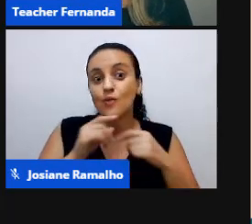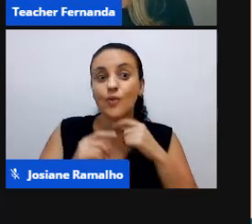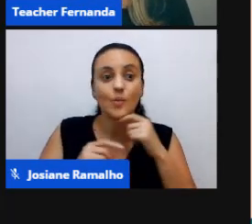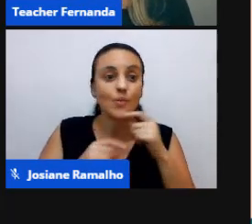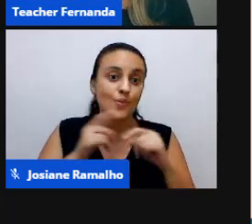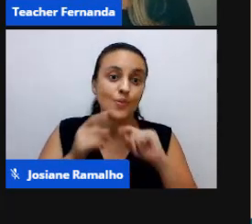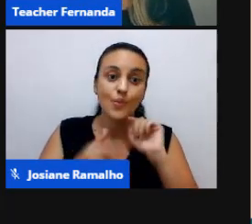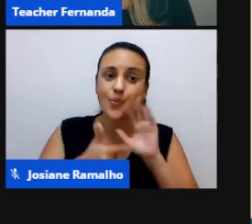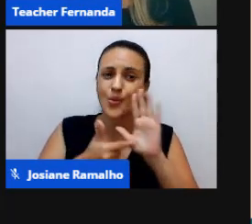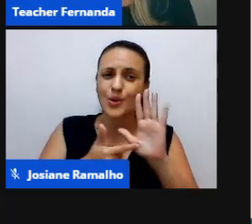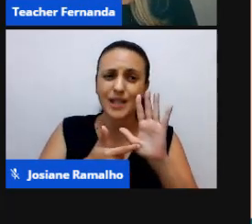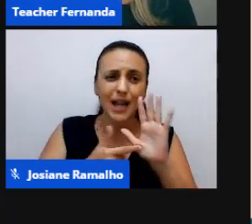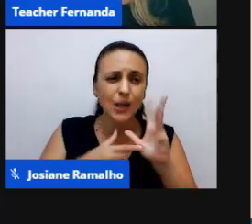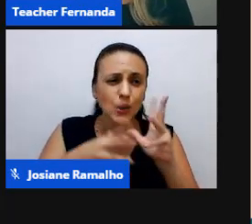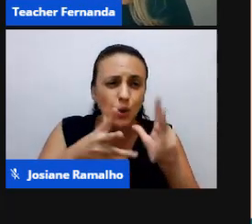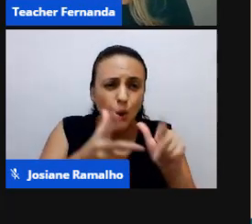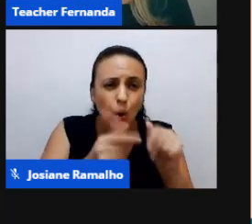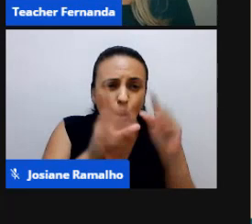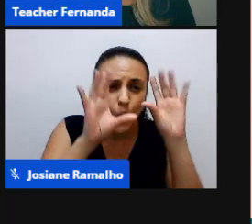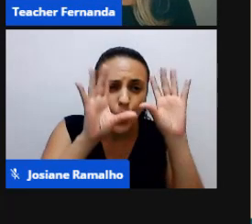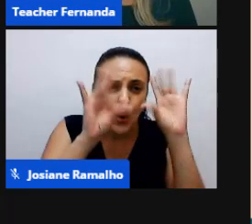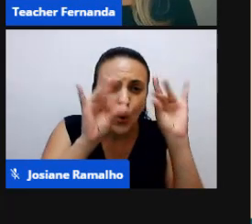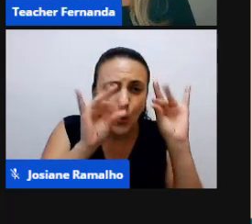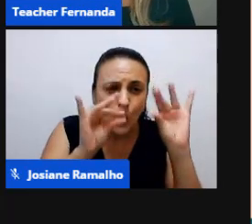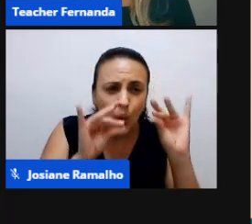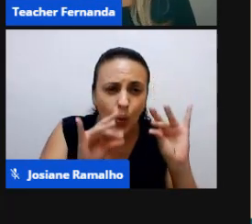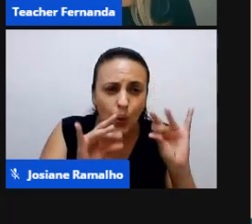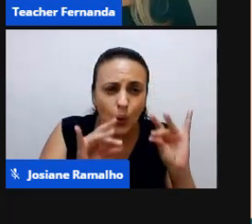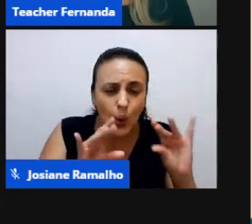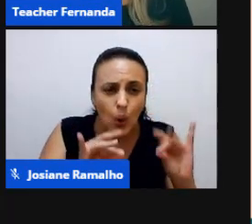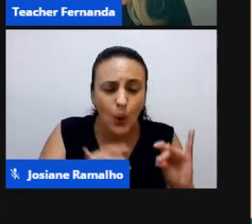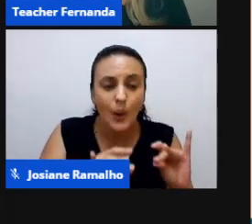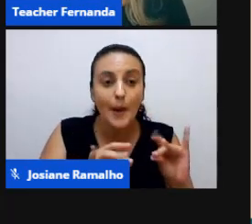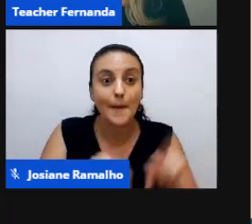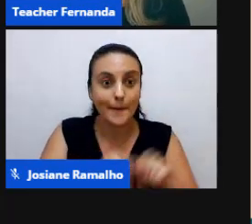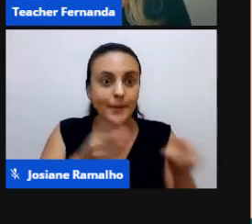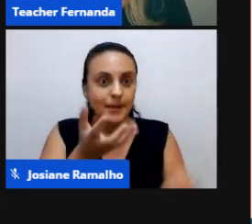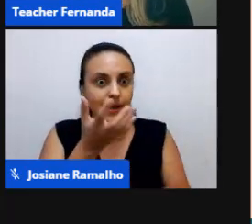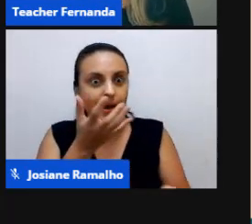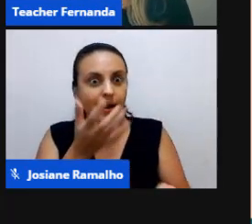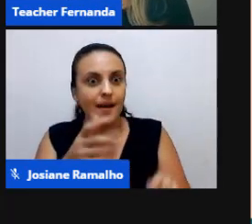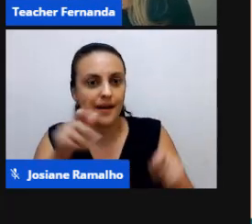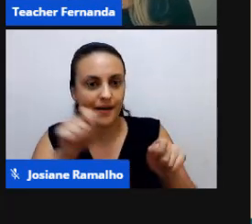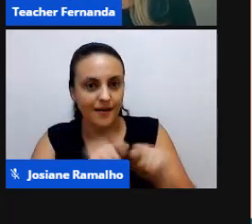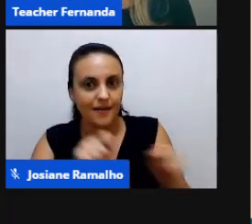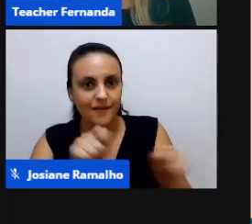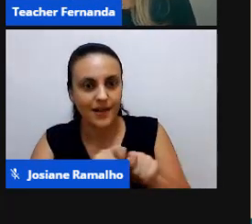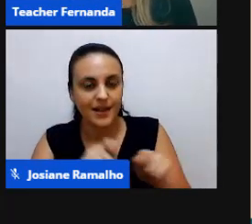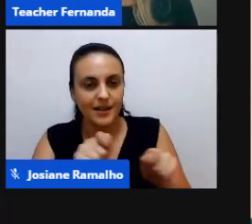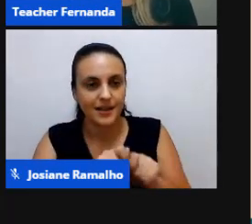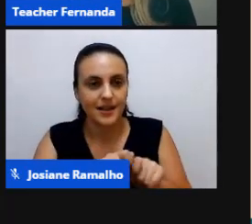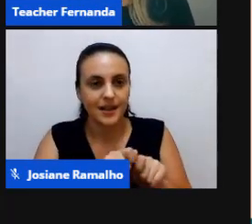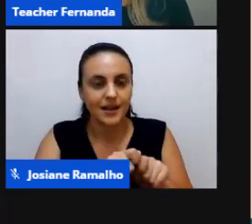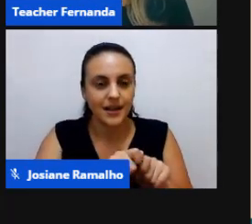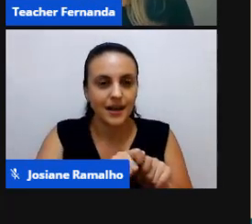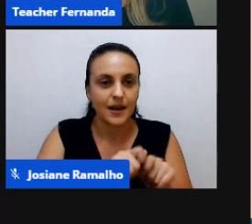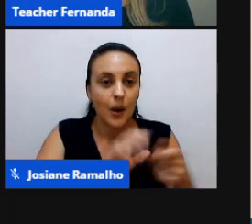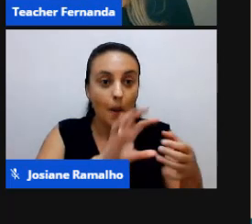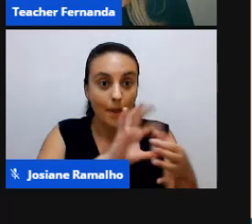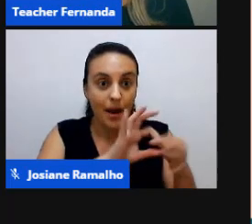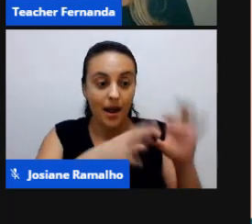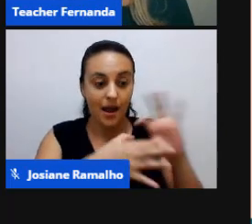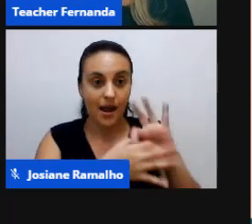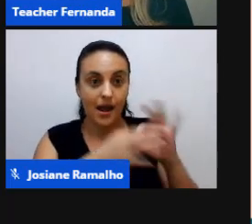que o Canva traz. Mas, se você quiser criar uma rede de criação de conteúdo com